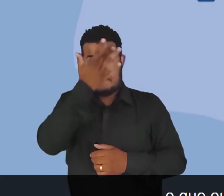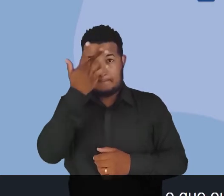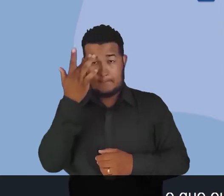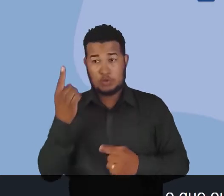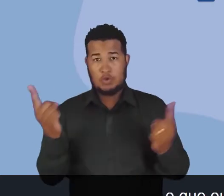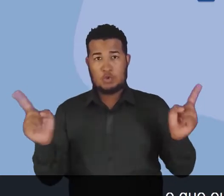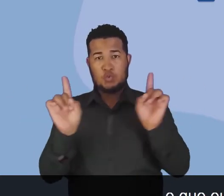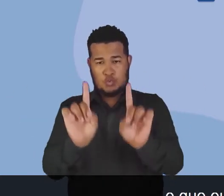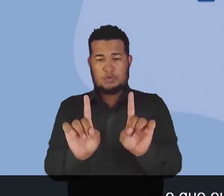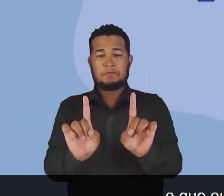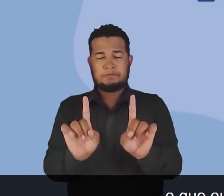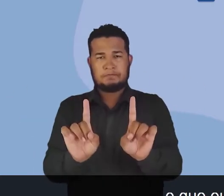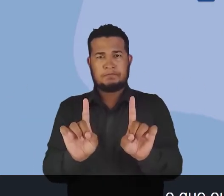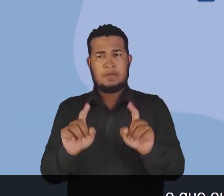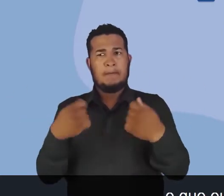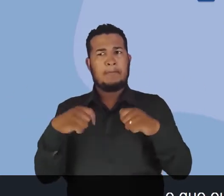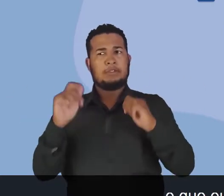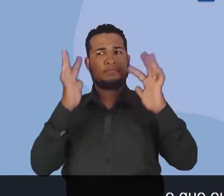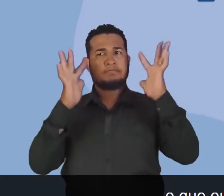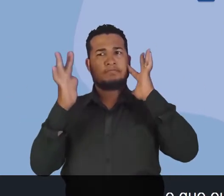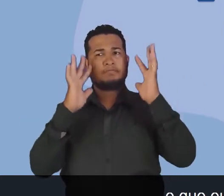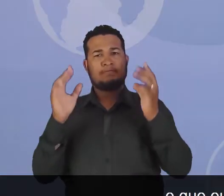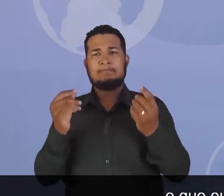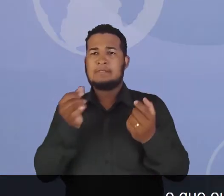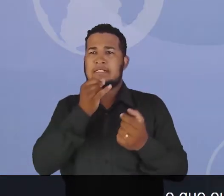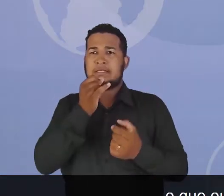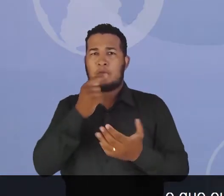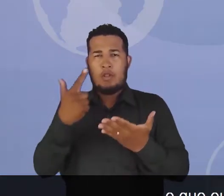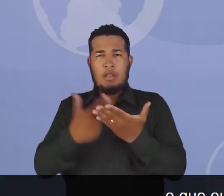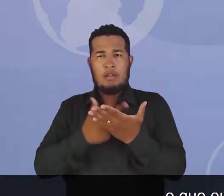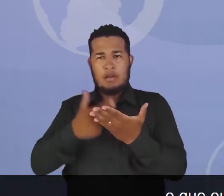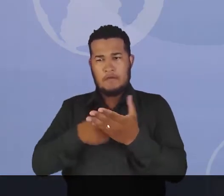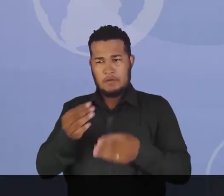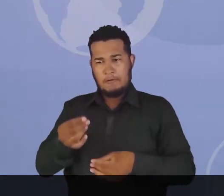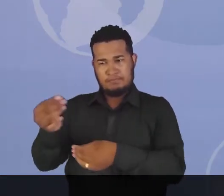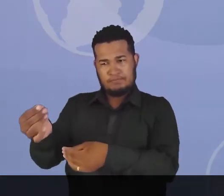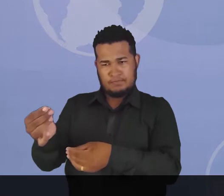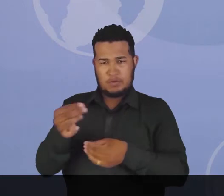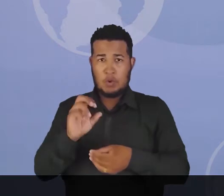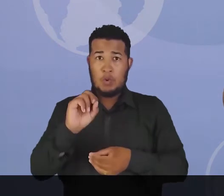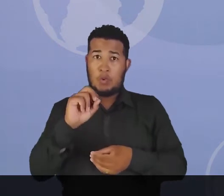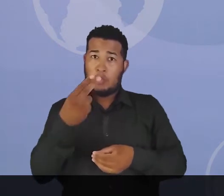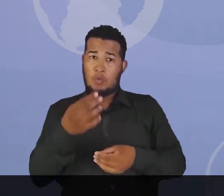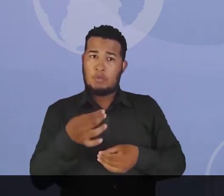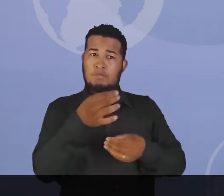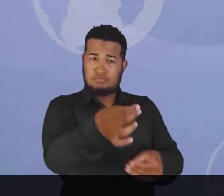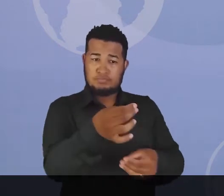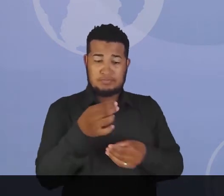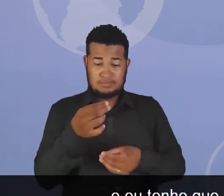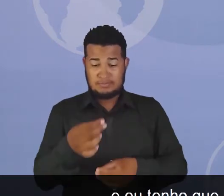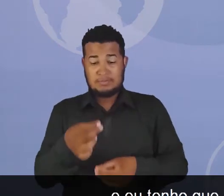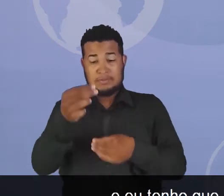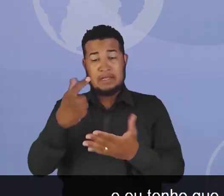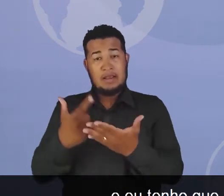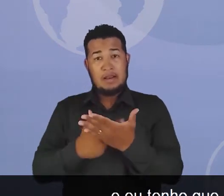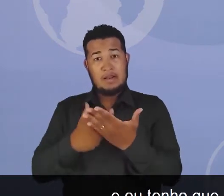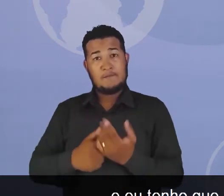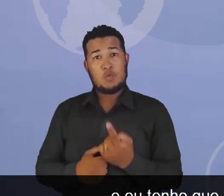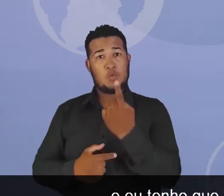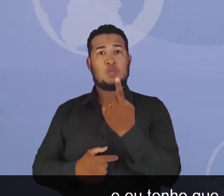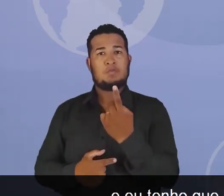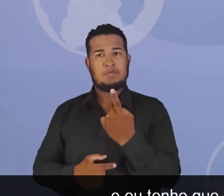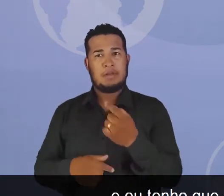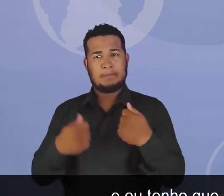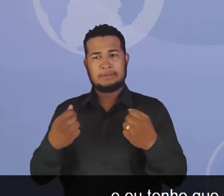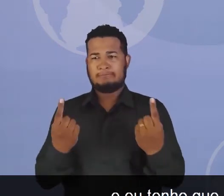preciso decidir para quem eu vou dar um livro de presente. Eu tenho um só livro de presente, eu tenho que escolher se eu